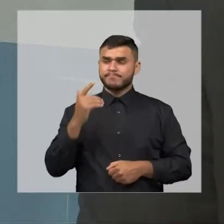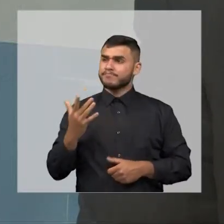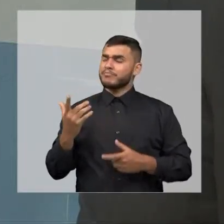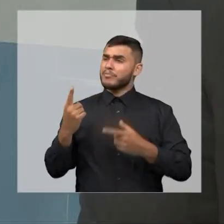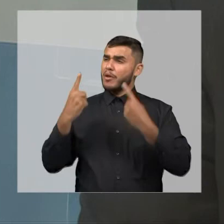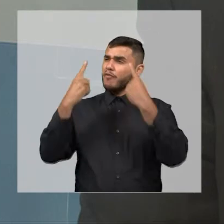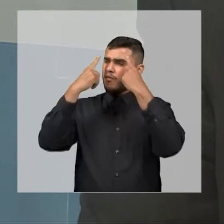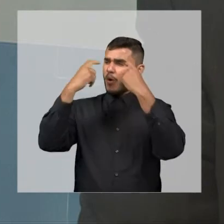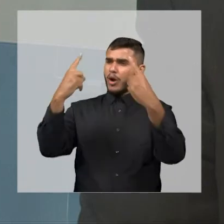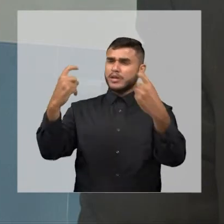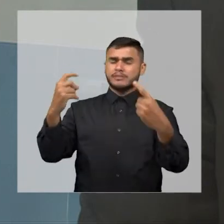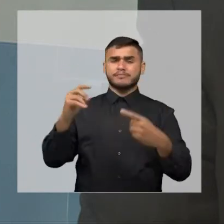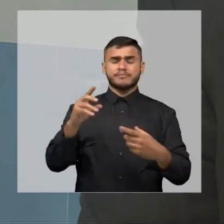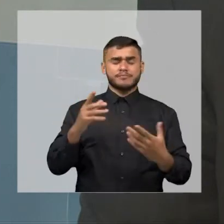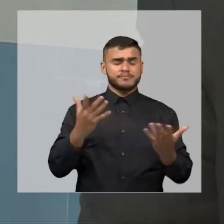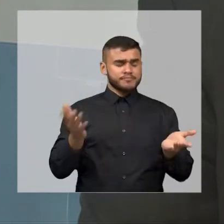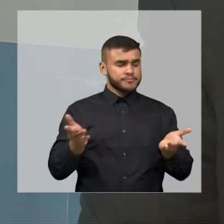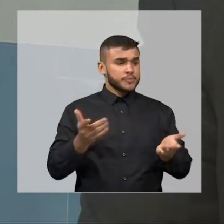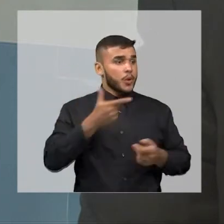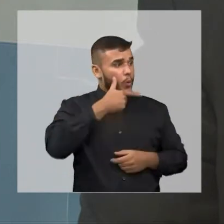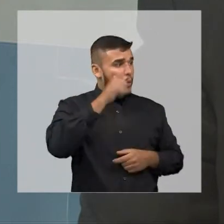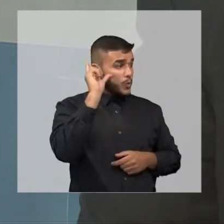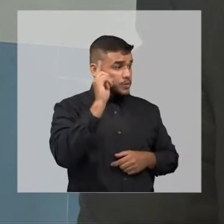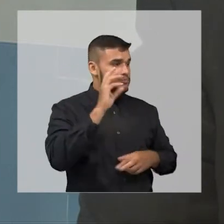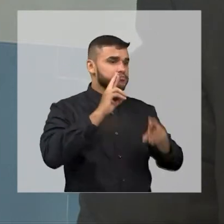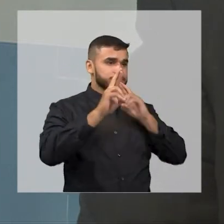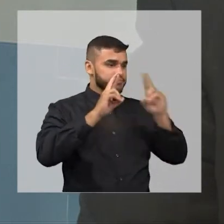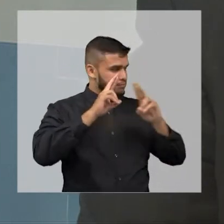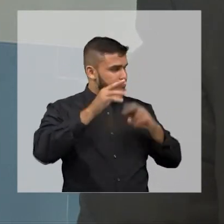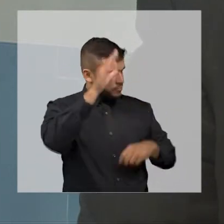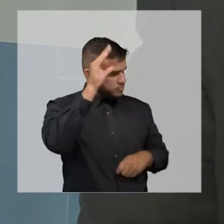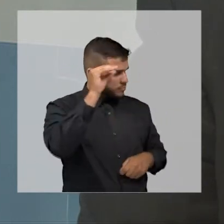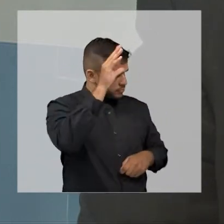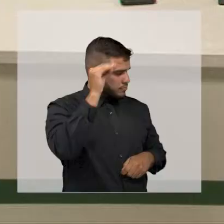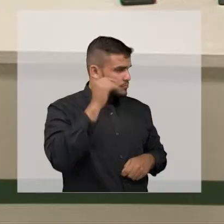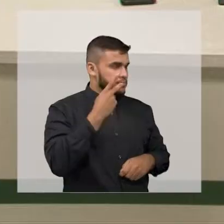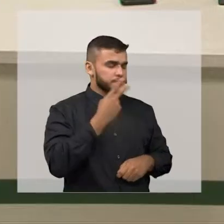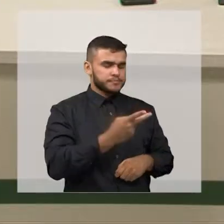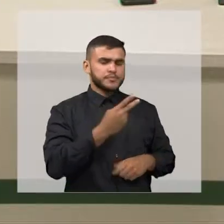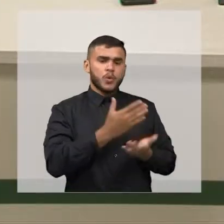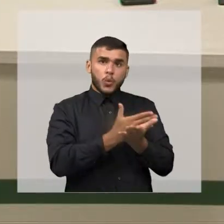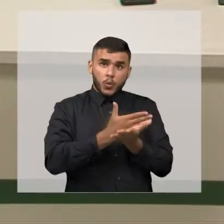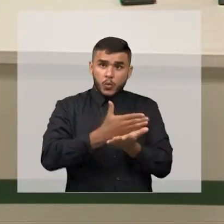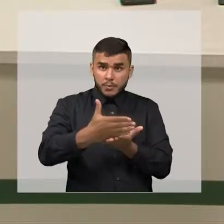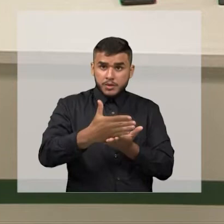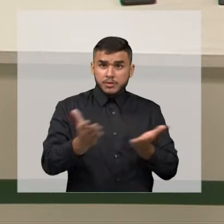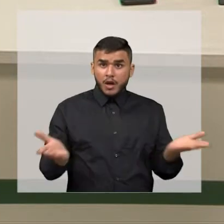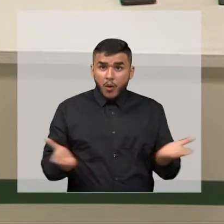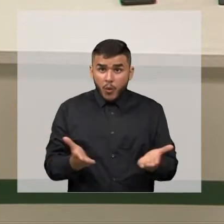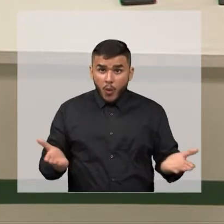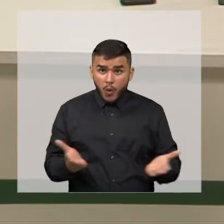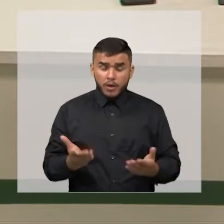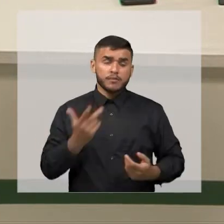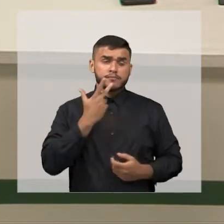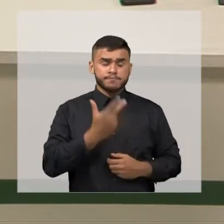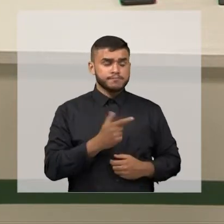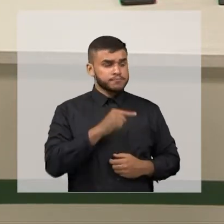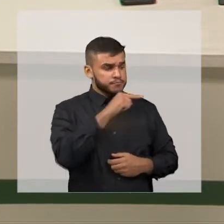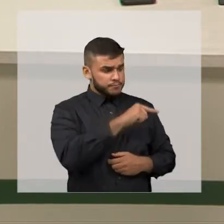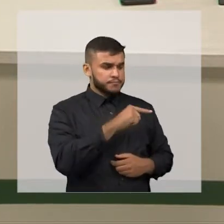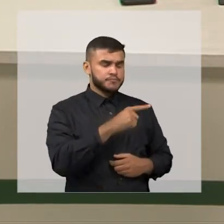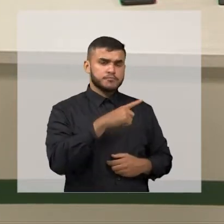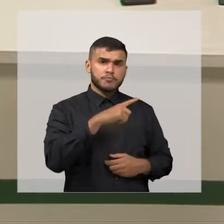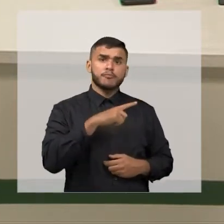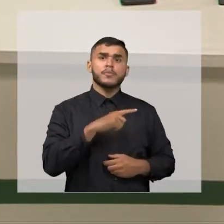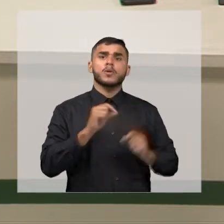uma entrevista espetacular ontem na Globo News, muito boa, por sinal, e ele foi claro quando ele disse que é o primeiro passo,